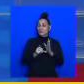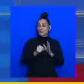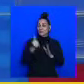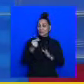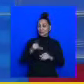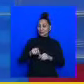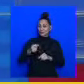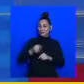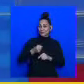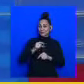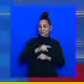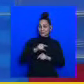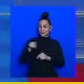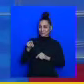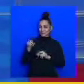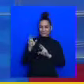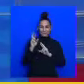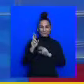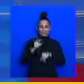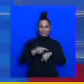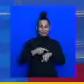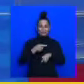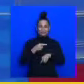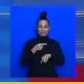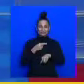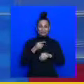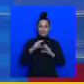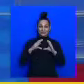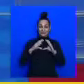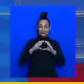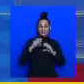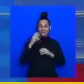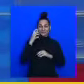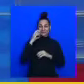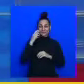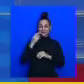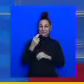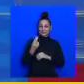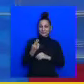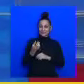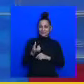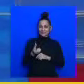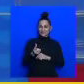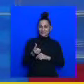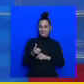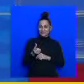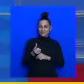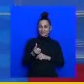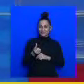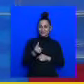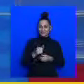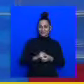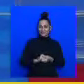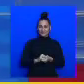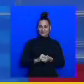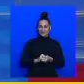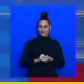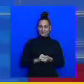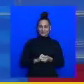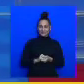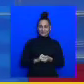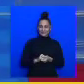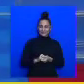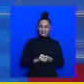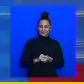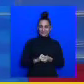número? Todos na expectativa. Está chegando. Bola rosa, número 26. Rosa,